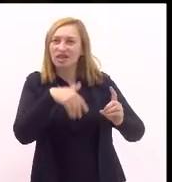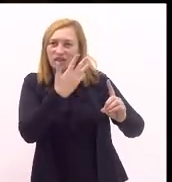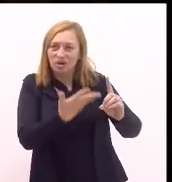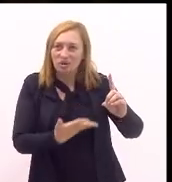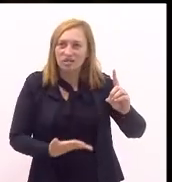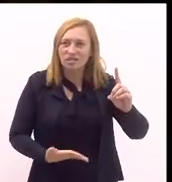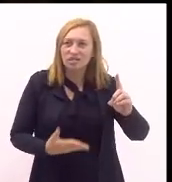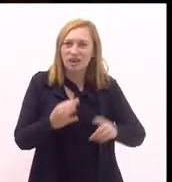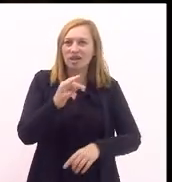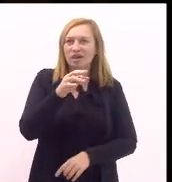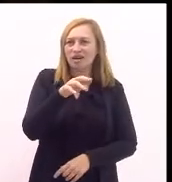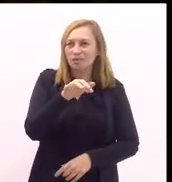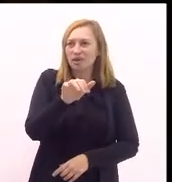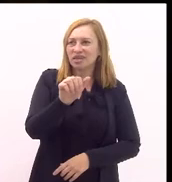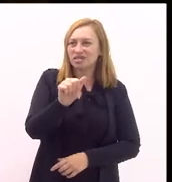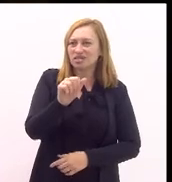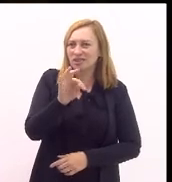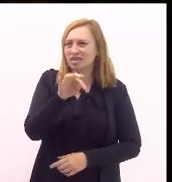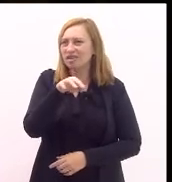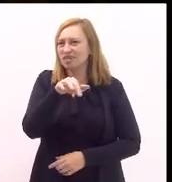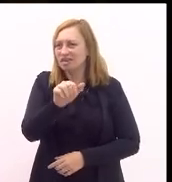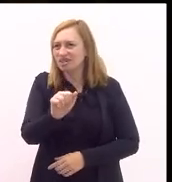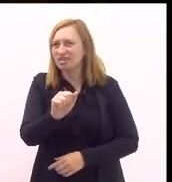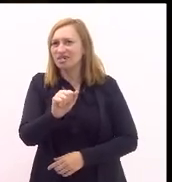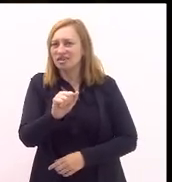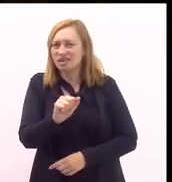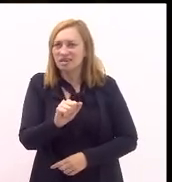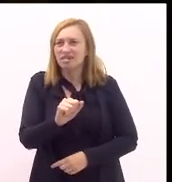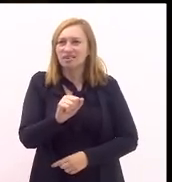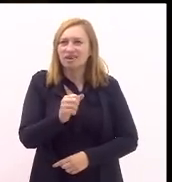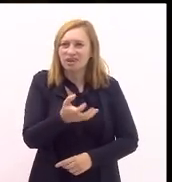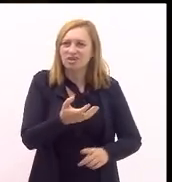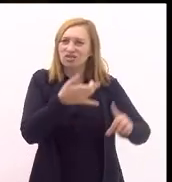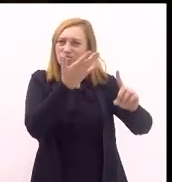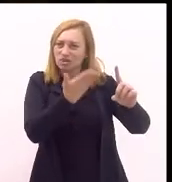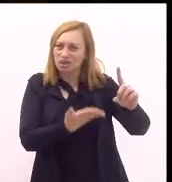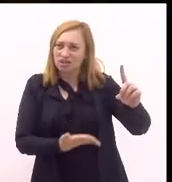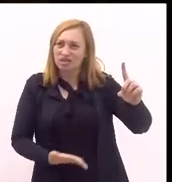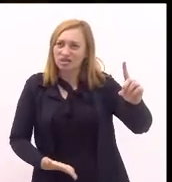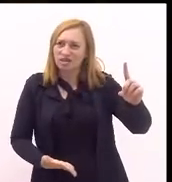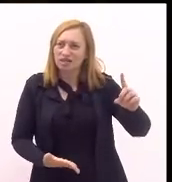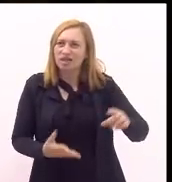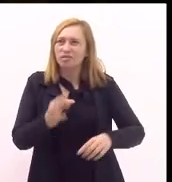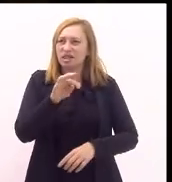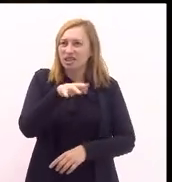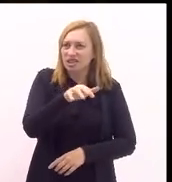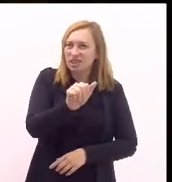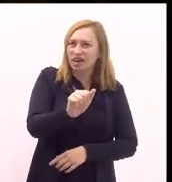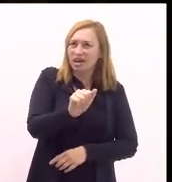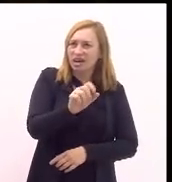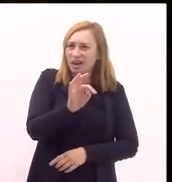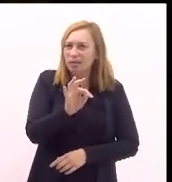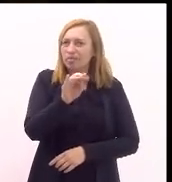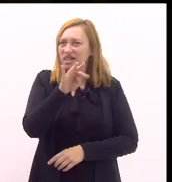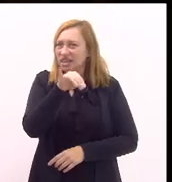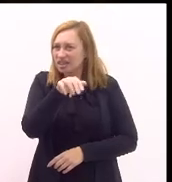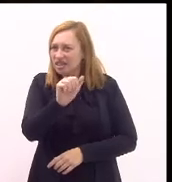homenagear Benedita Benedita eu quero te amar você medir